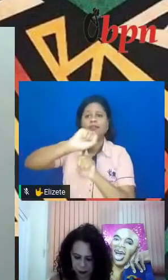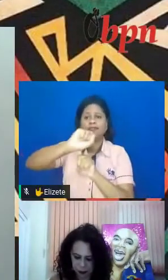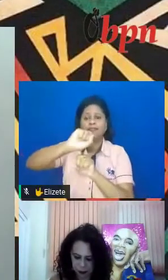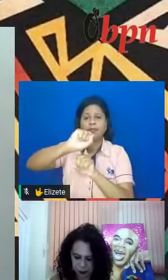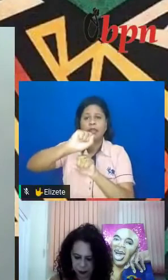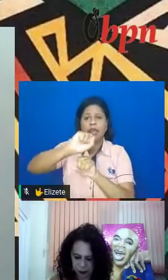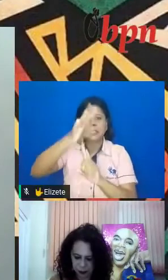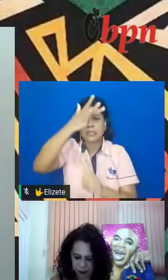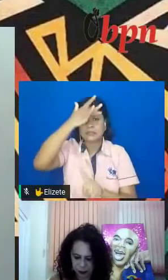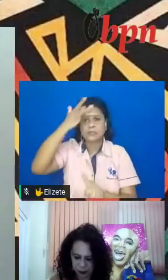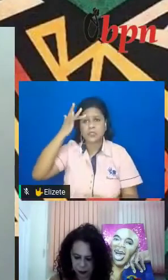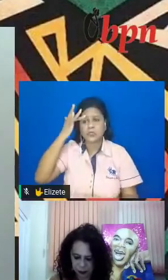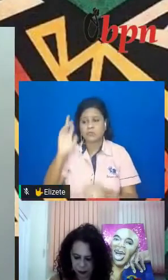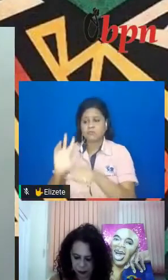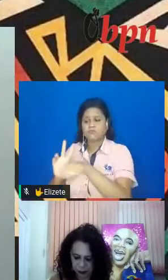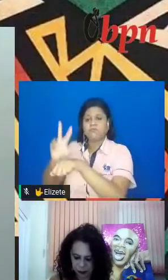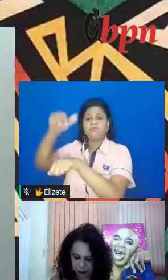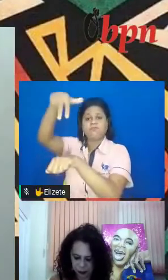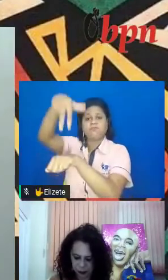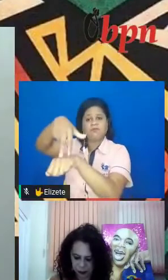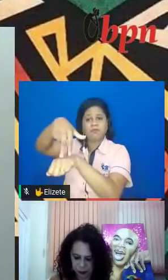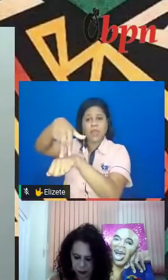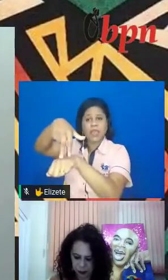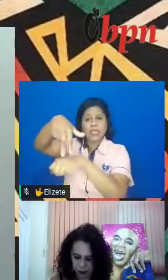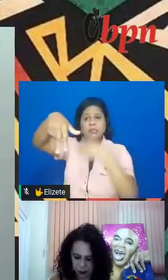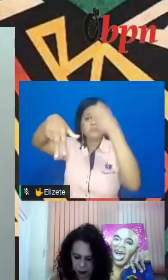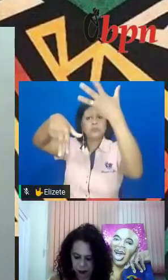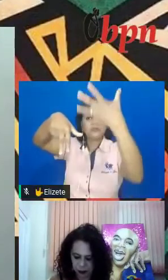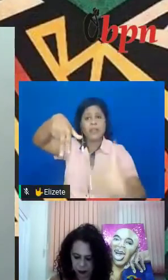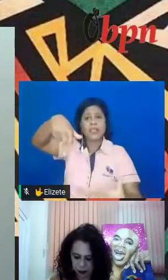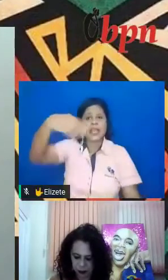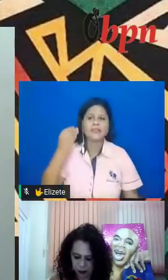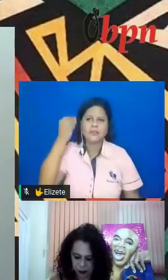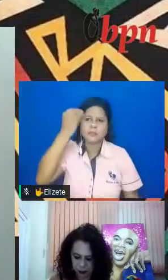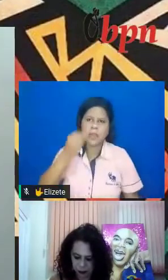estão colocadas para contarem as suas experiências